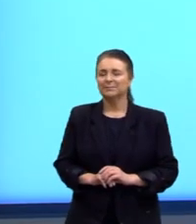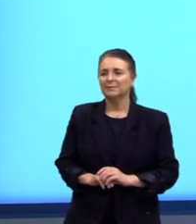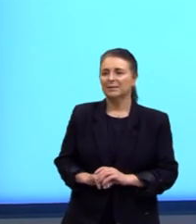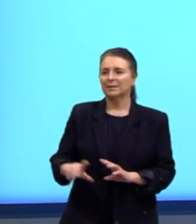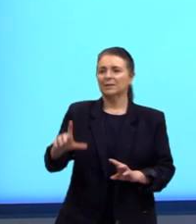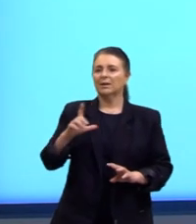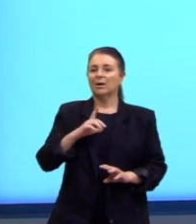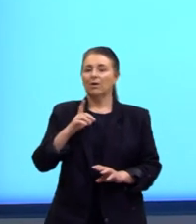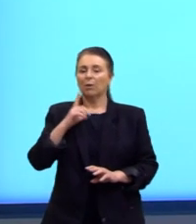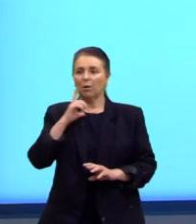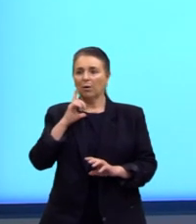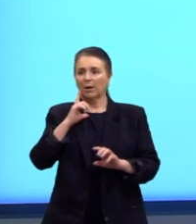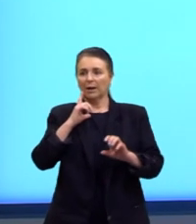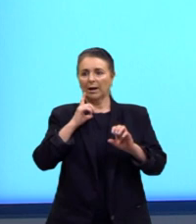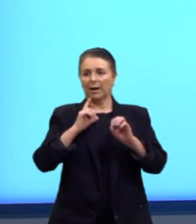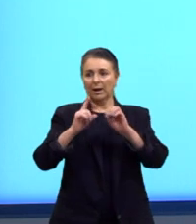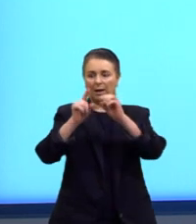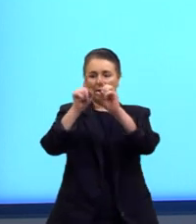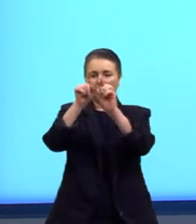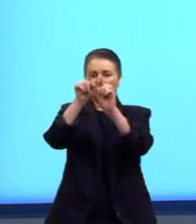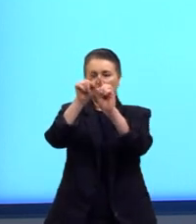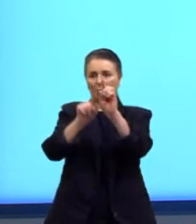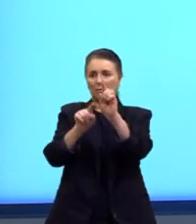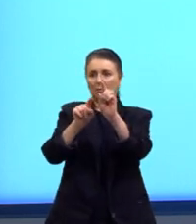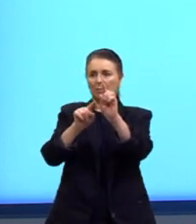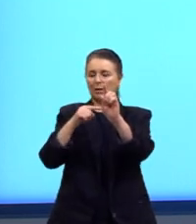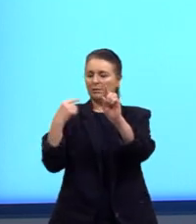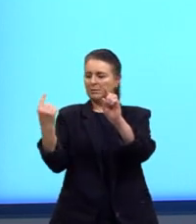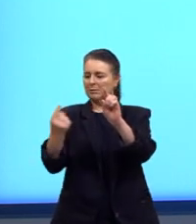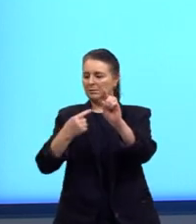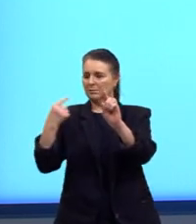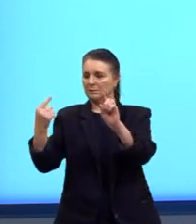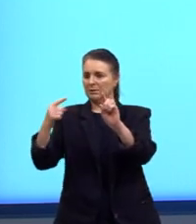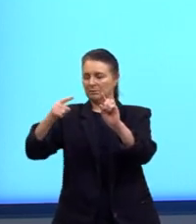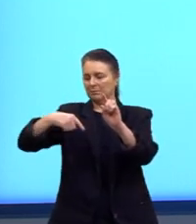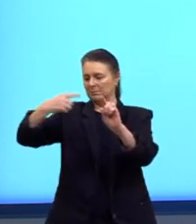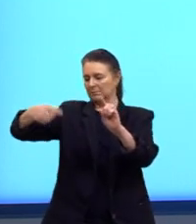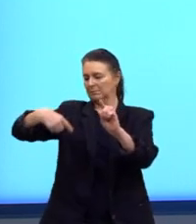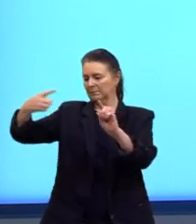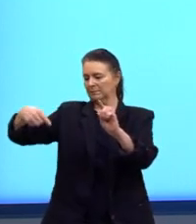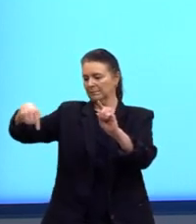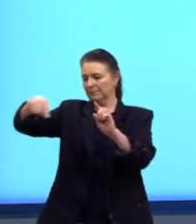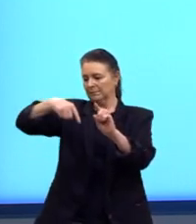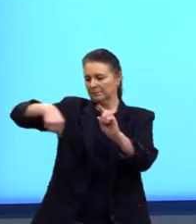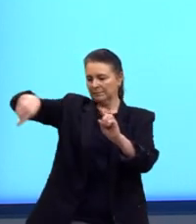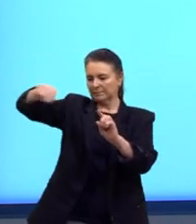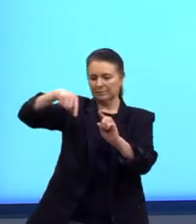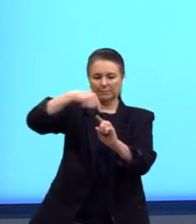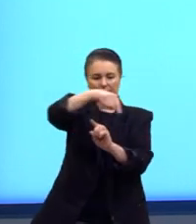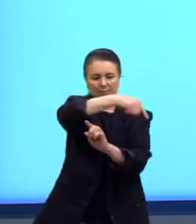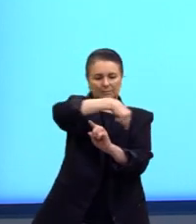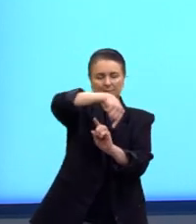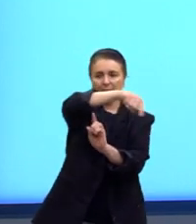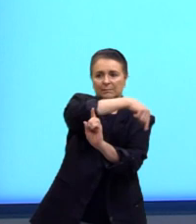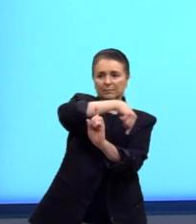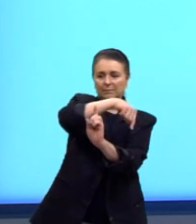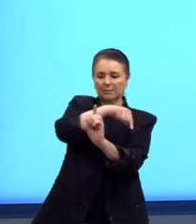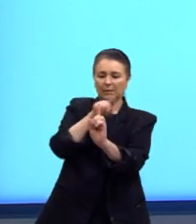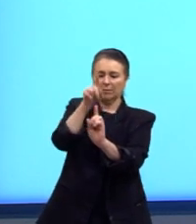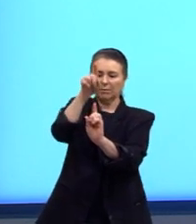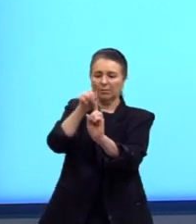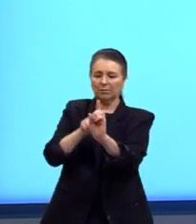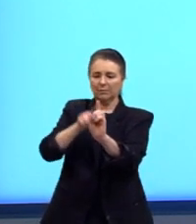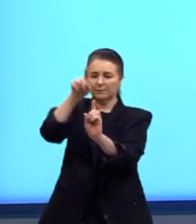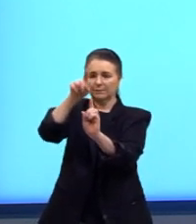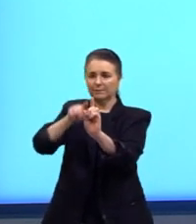ó, justamente a espira que a gente falou, campo magnético, então, numa espira, como que ele se comporta, tá? Então,